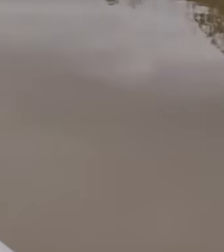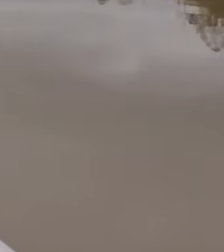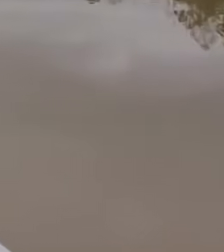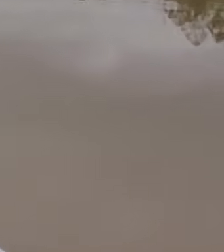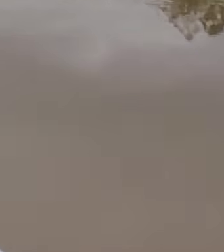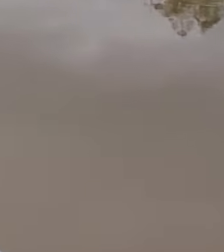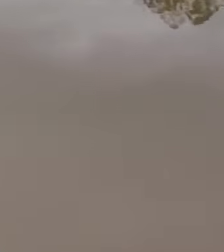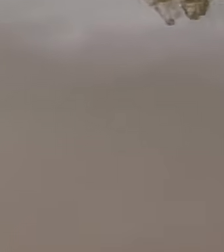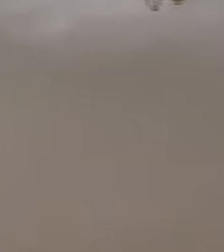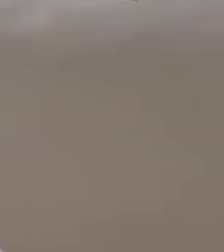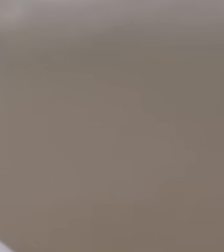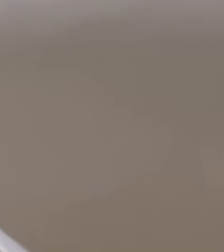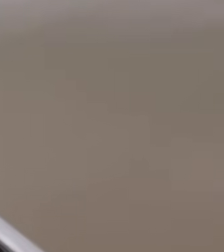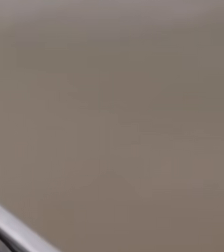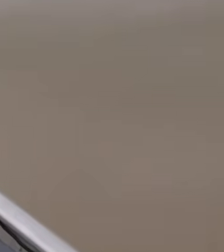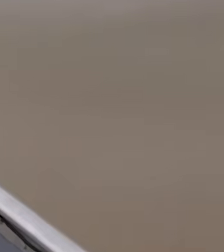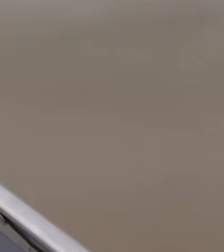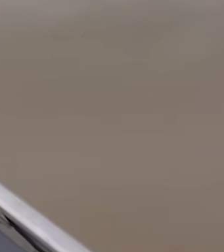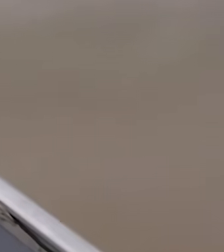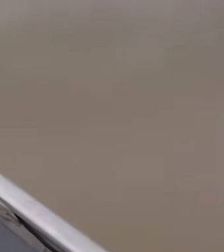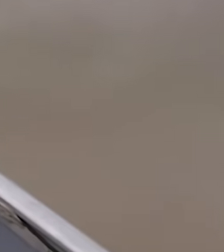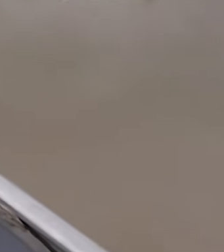frente.